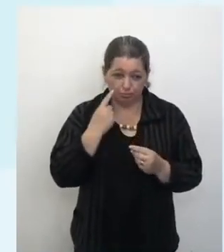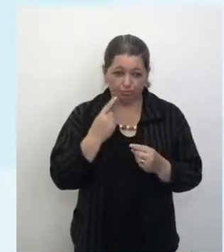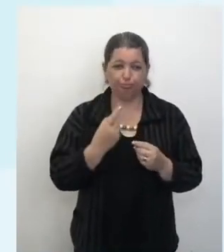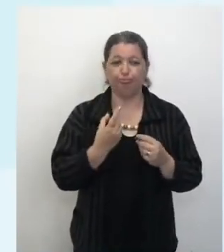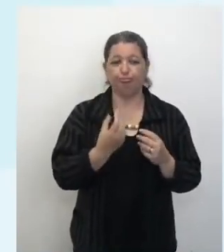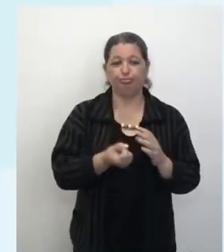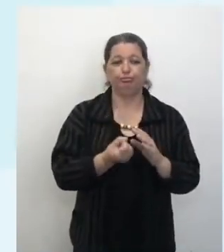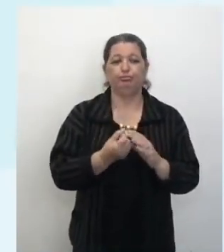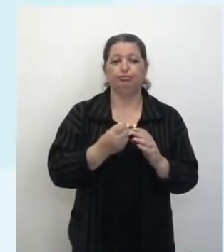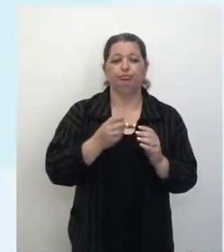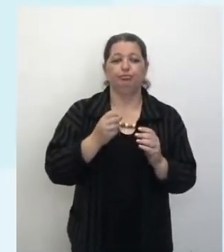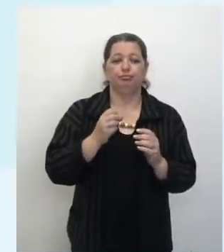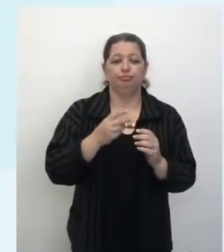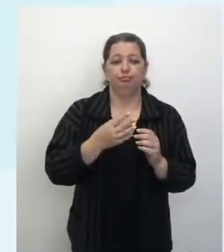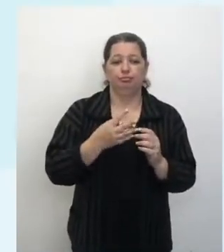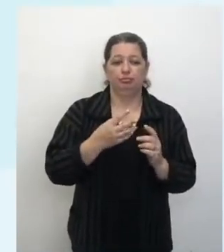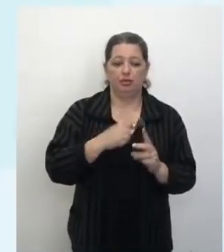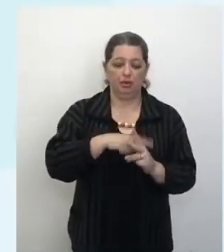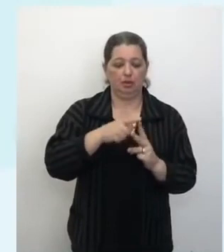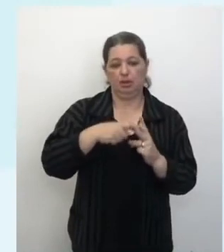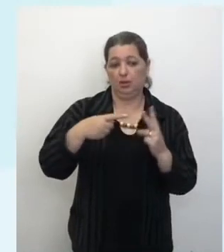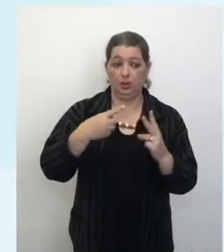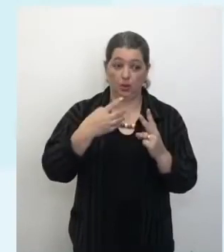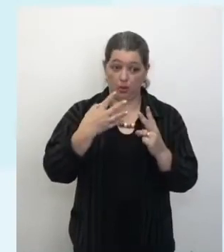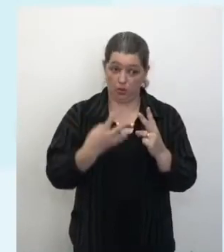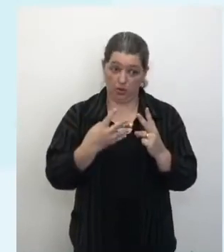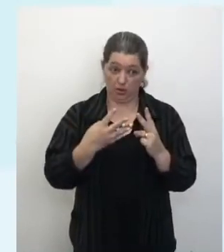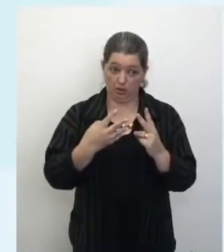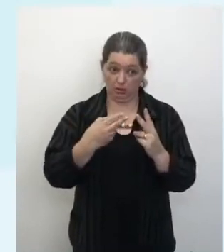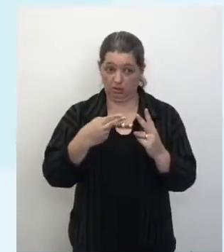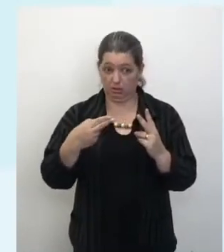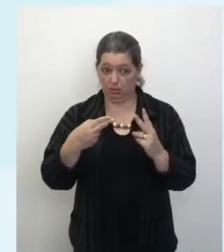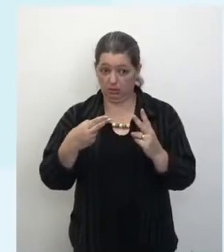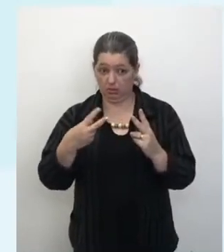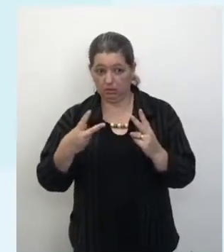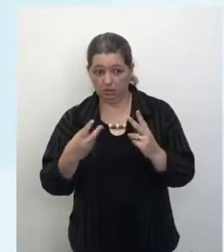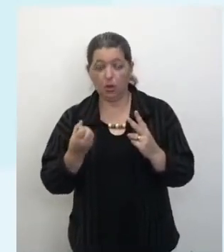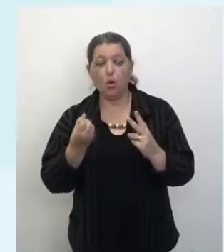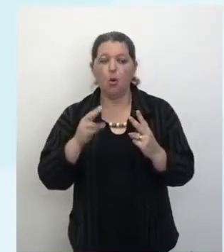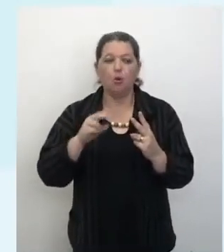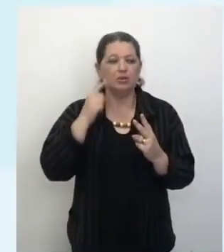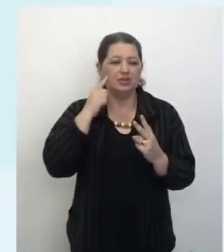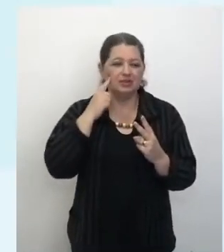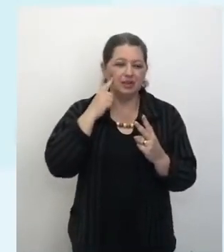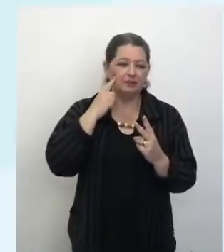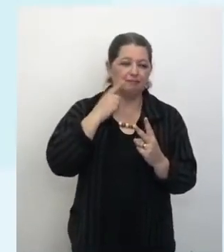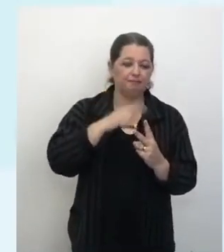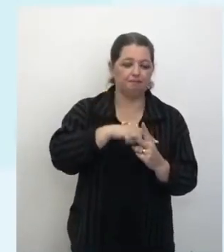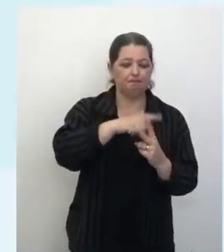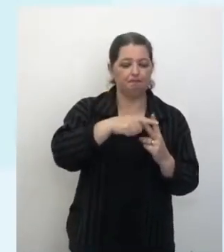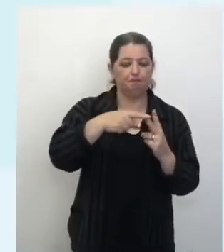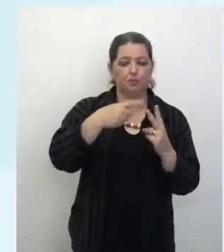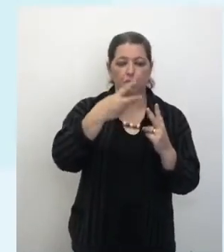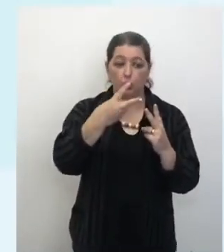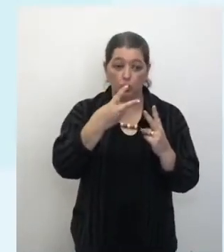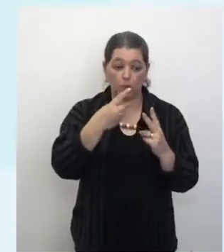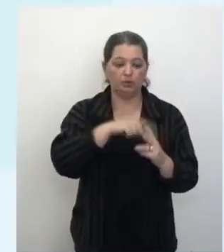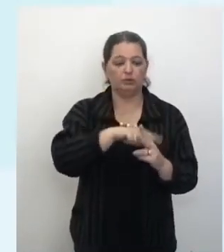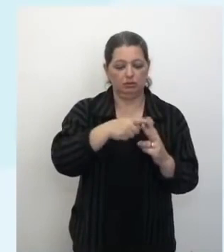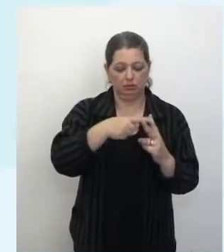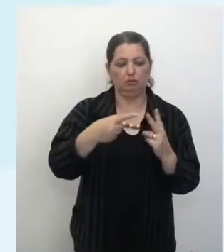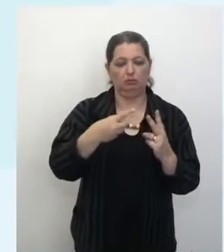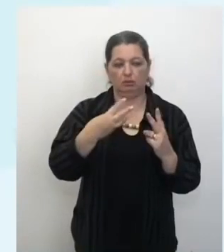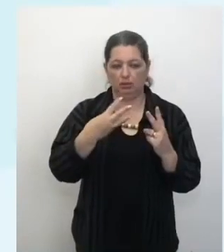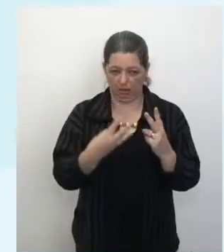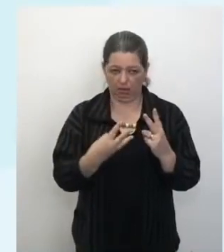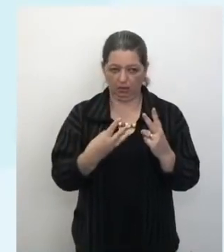de 4 é 2. Se eu pegar, por exemplo, raiz quadrada de 2 ou raiz quadrada de 3, por exemplo, são raízes que estão entre raiz de 1 e raiz